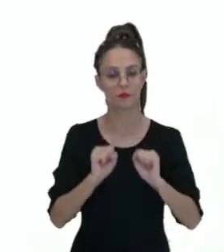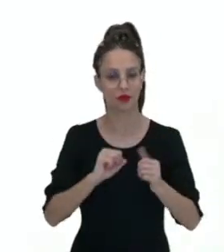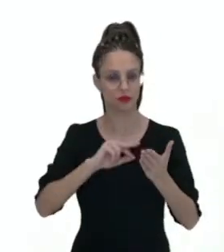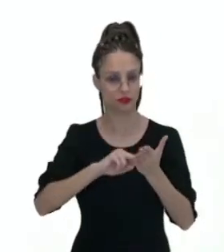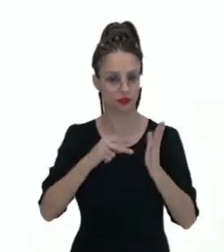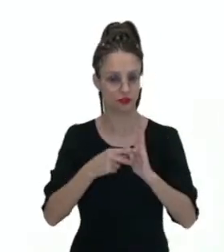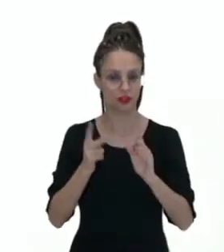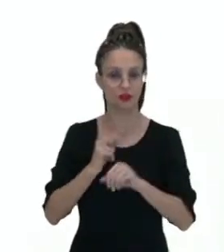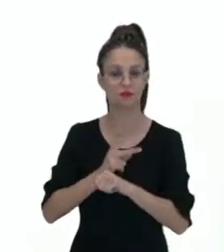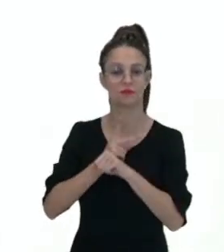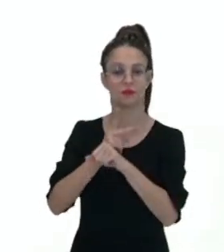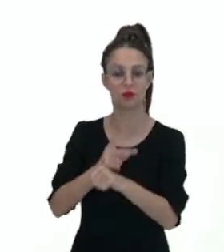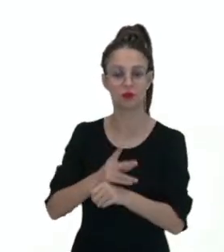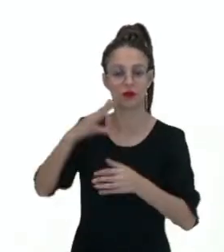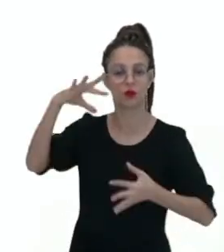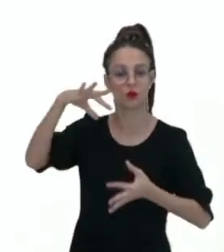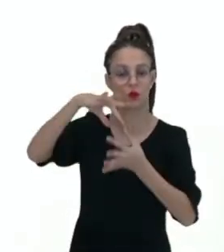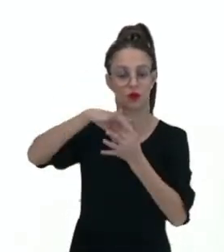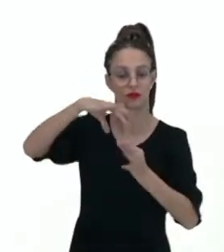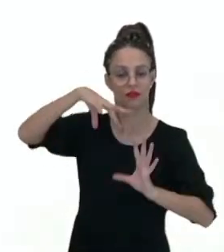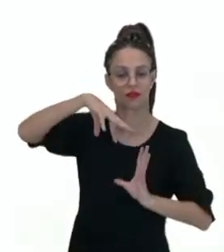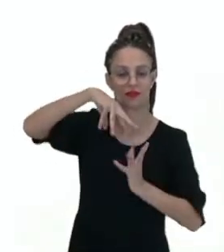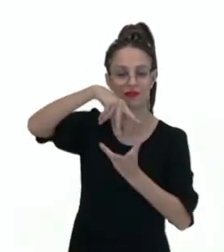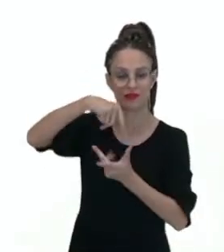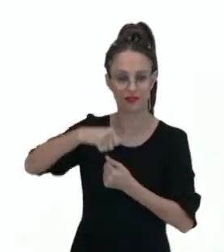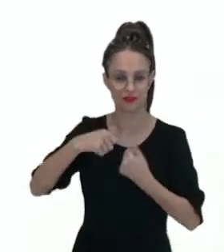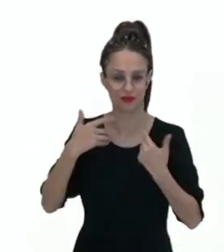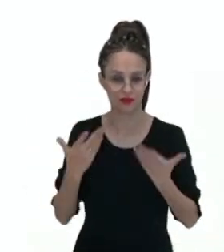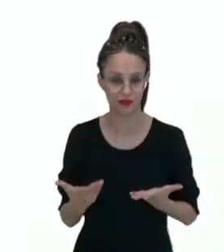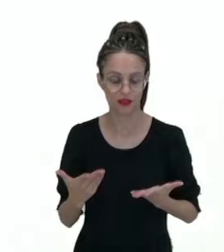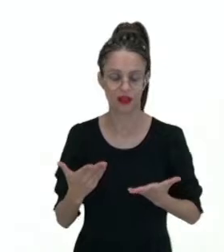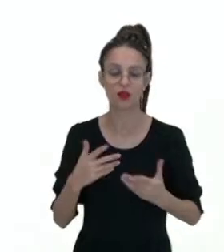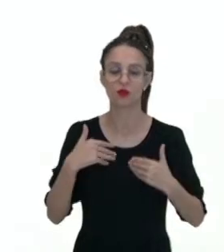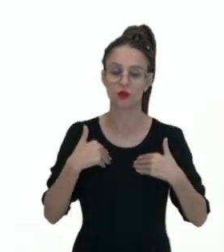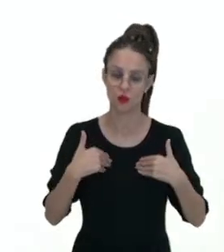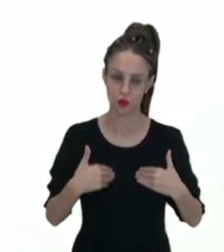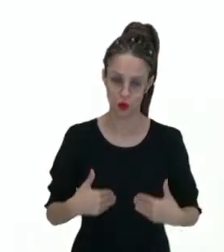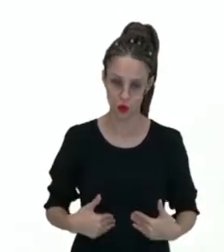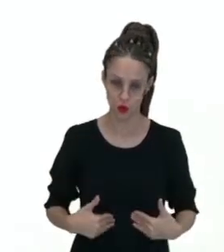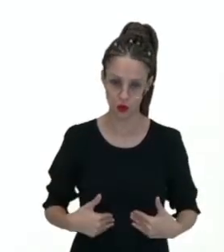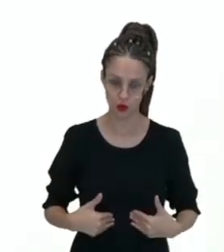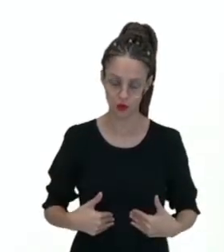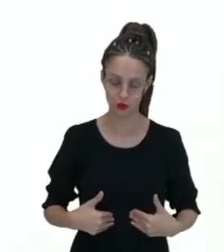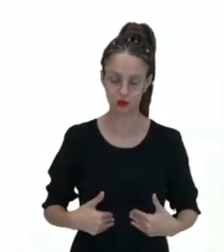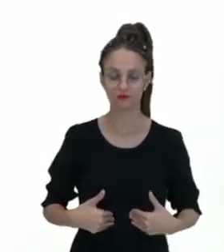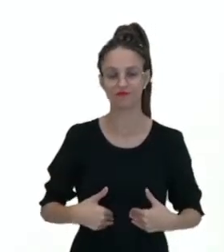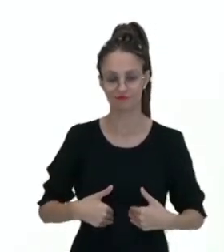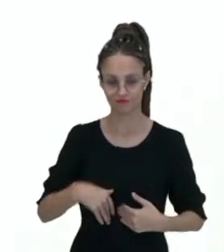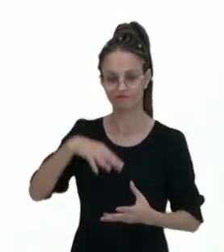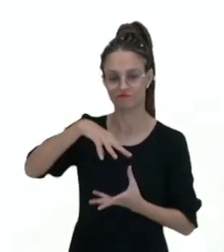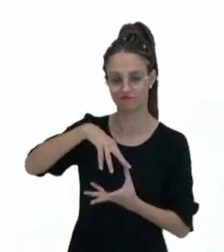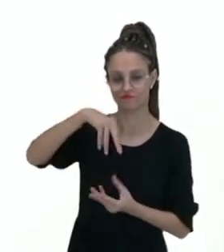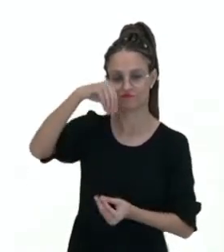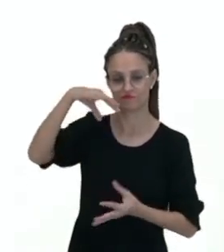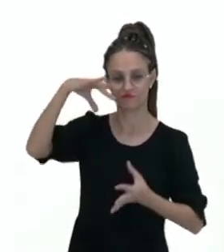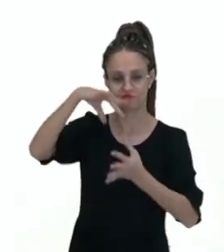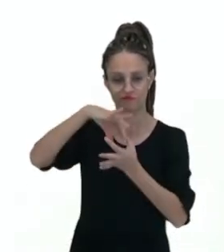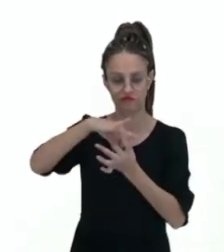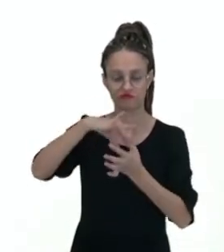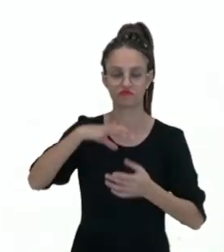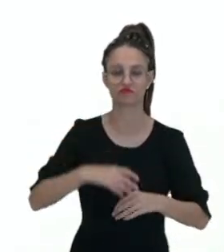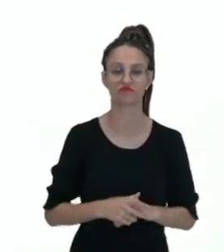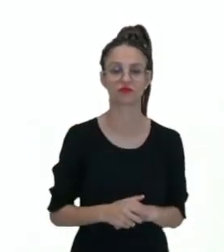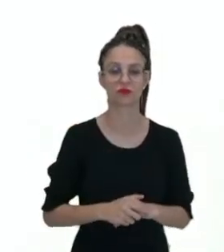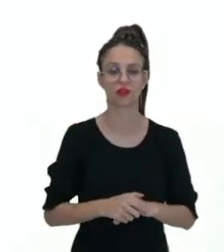significar busca de unidade cósmica, ou seja, de reunião do corpo, a lua do mar, com a alma, a lua do céu.